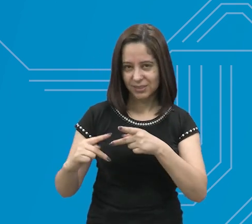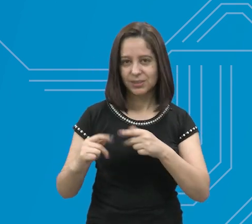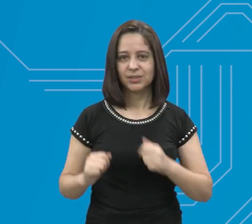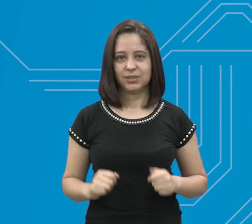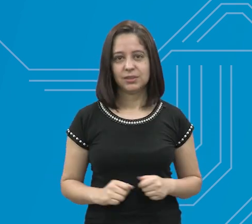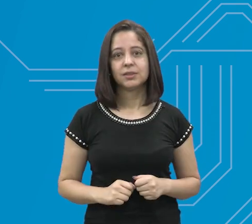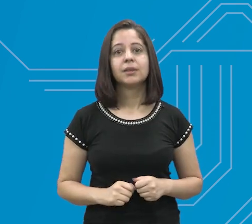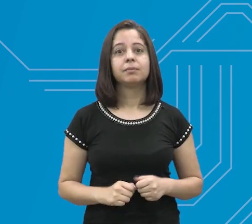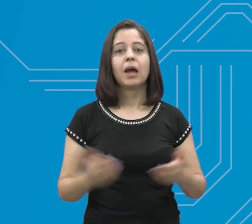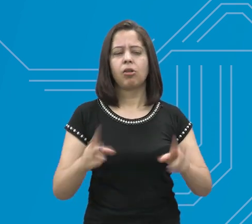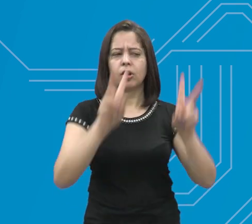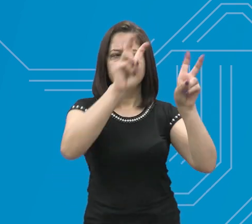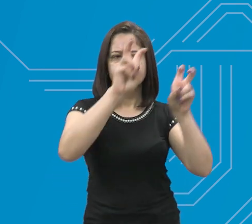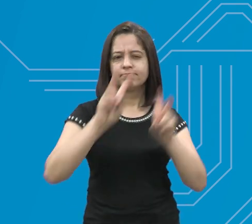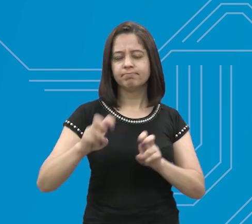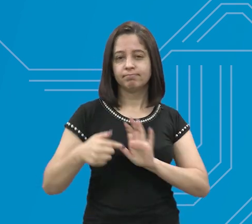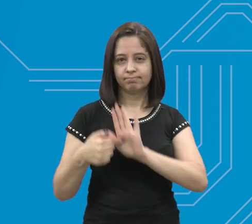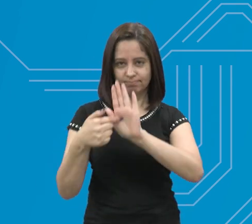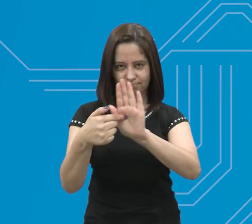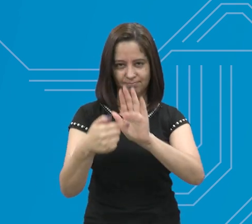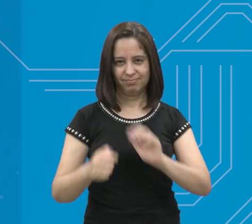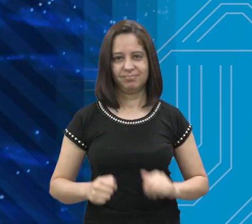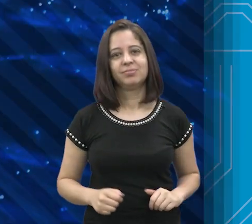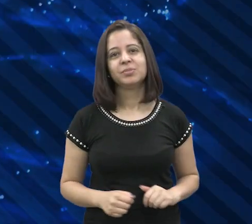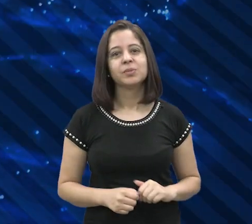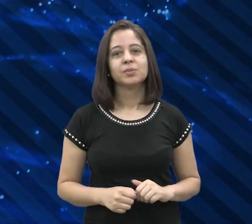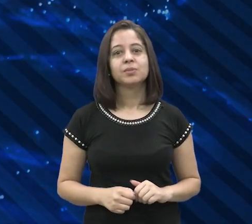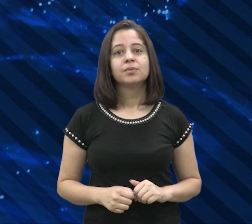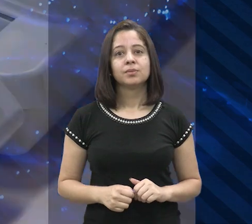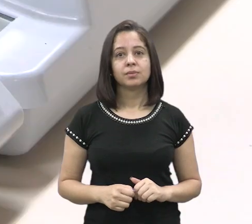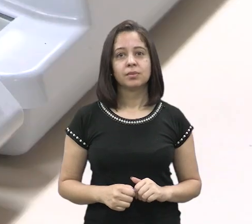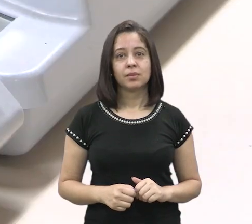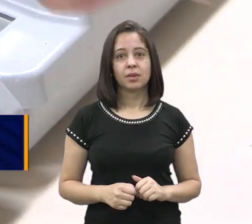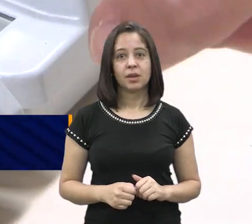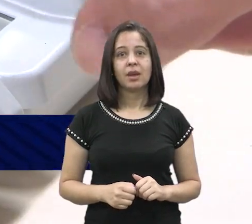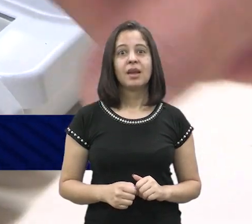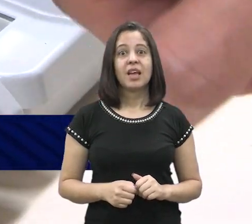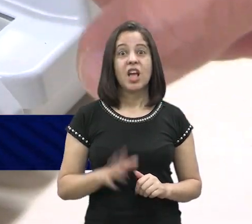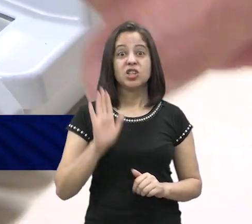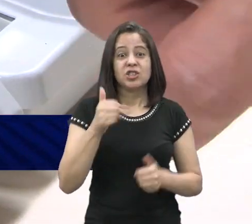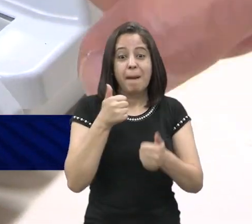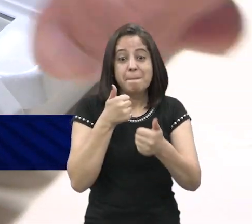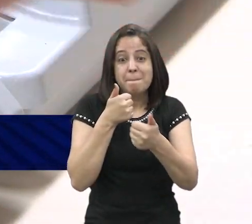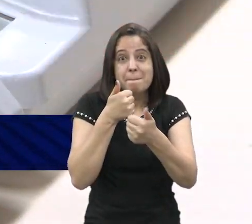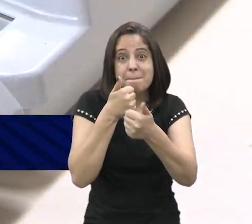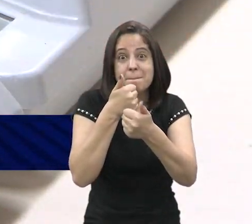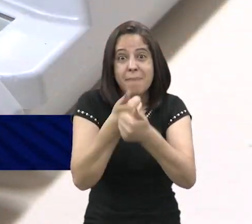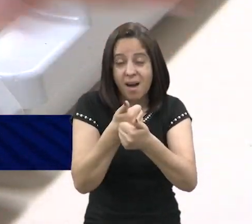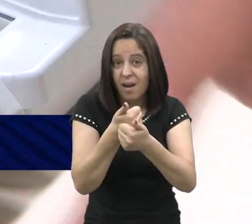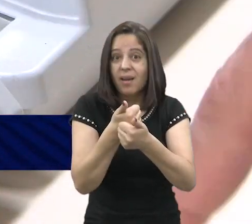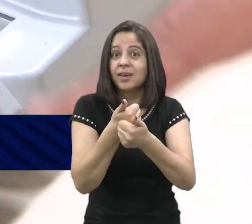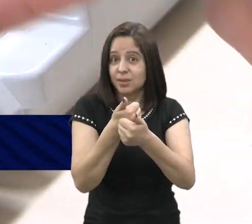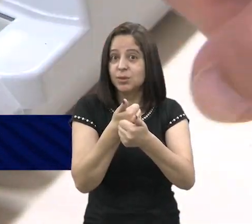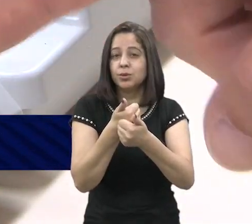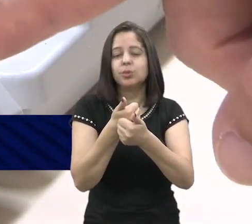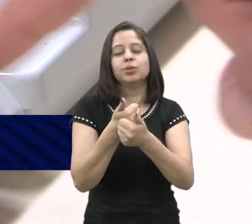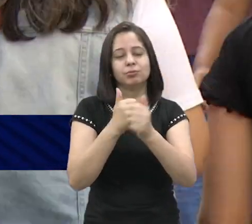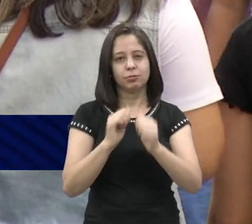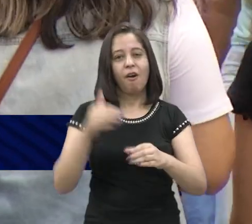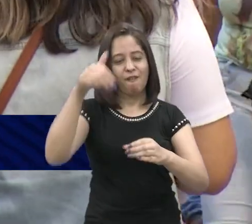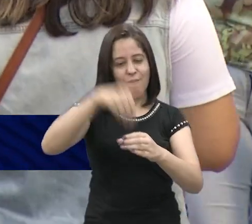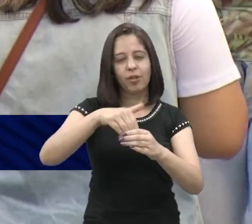nossa cidade. Vamos aos destaques da edição de hoje. Há 2 dias para o evento mais importante da